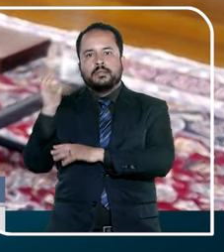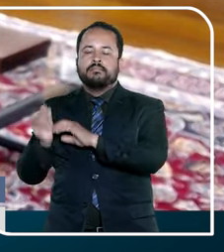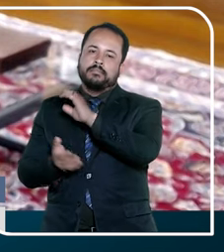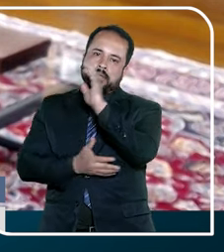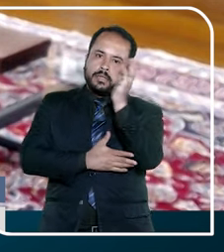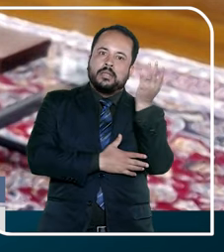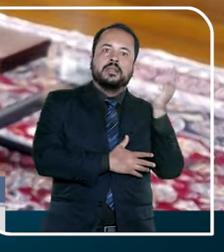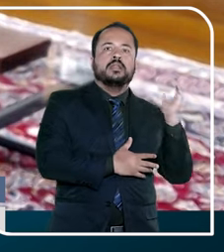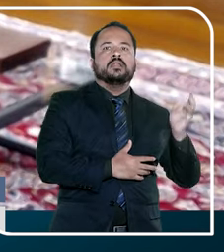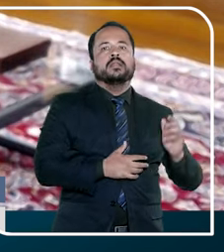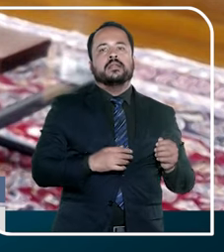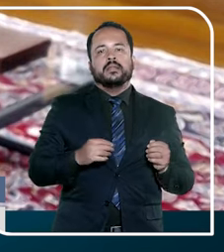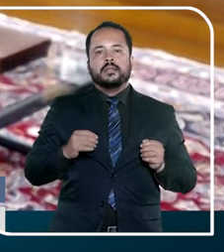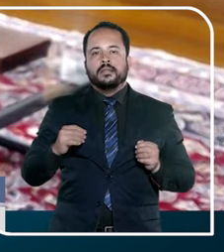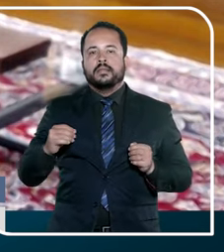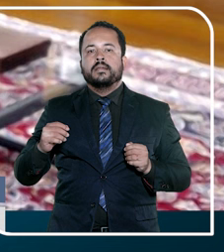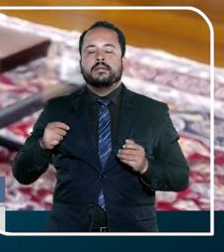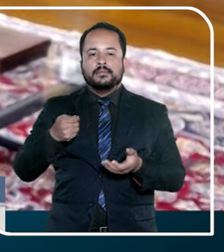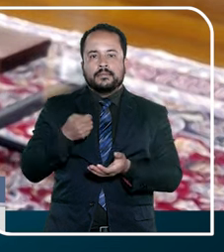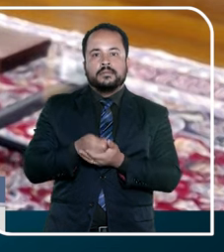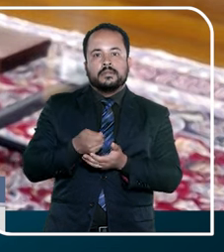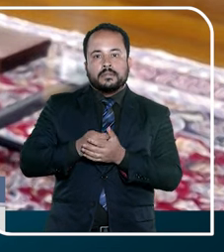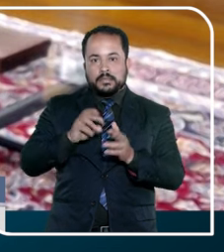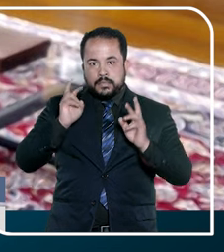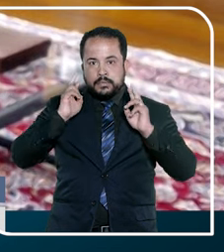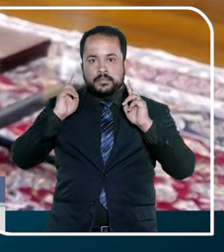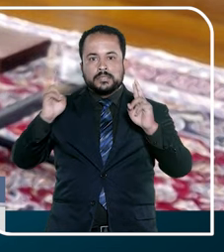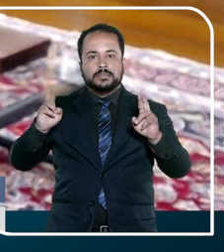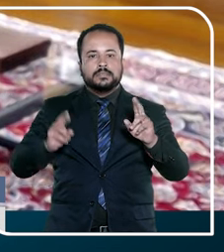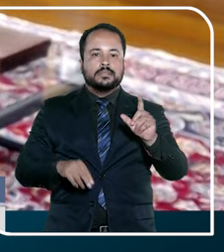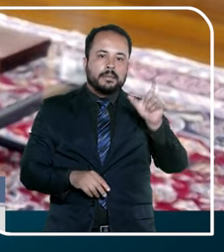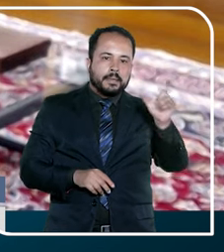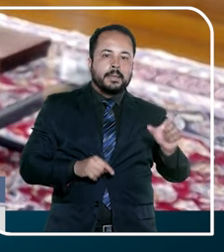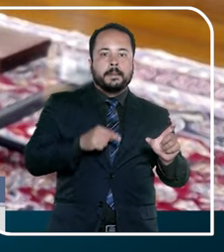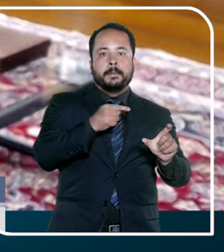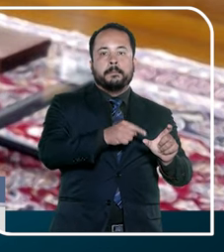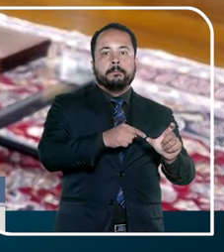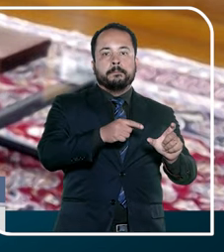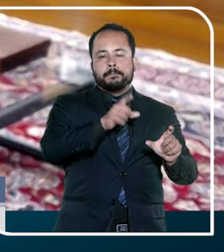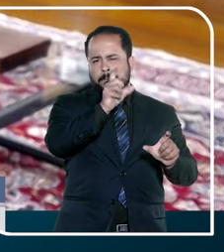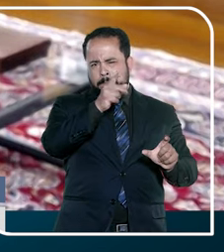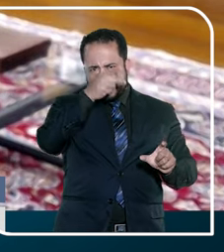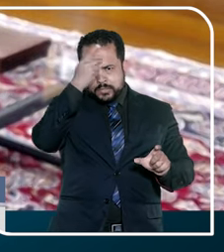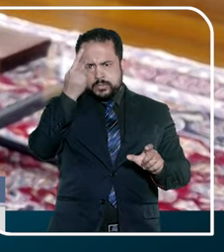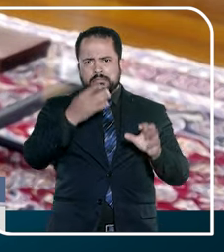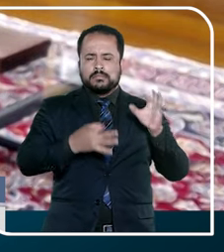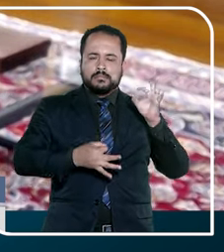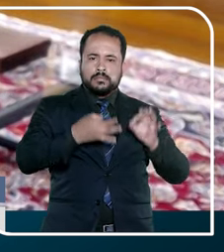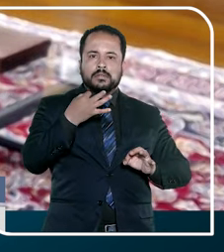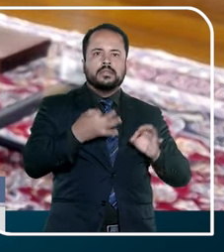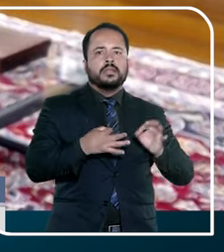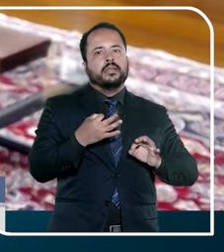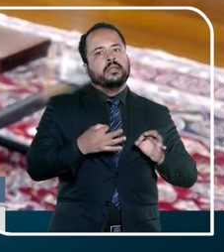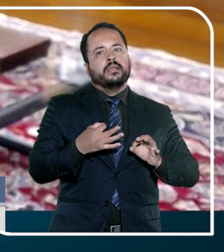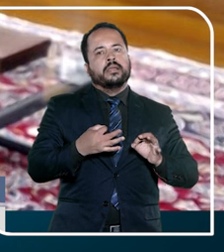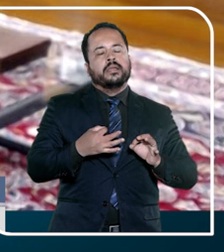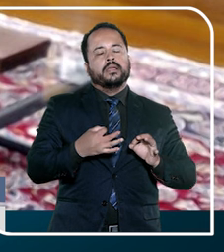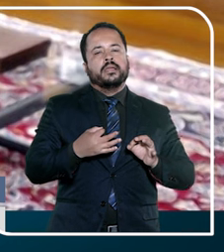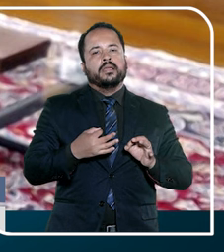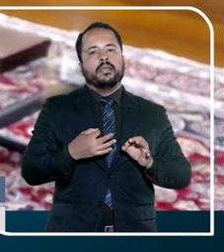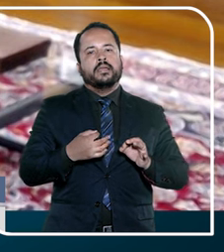a responsabilização inclusive de pessoas jurídicas O que é uma uma Raridade uma exceção a nossos